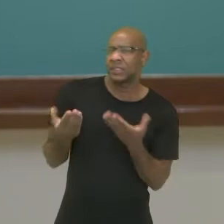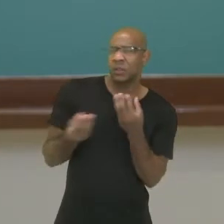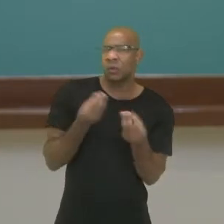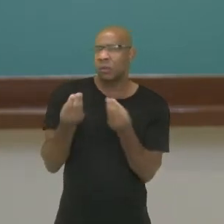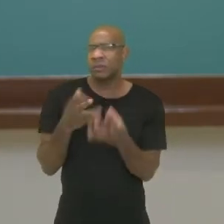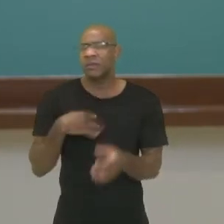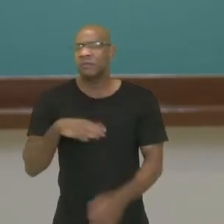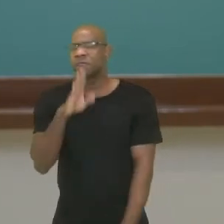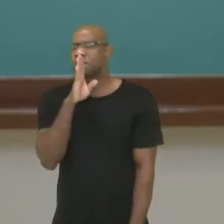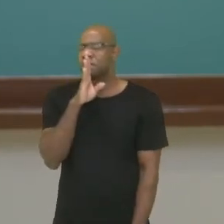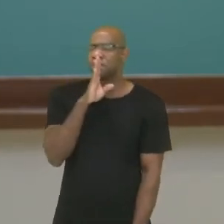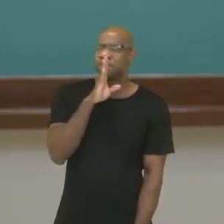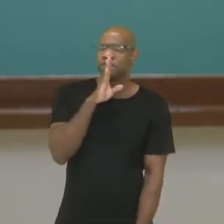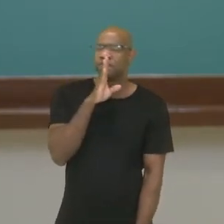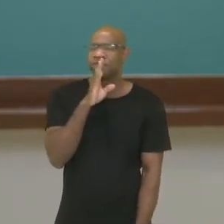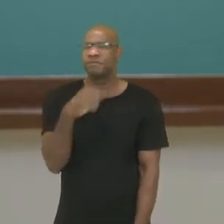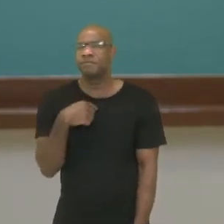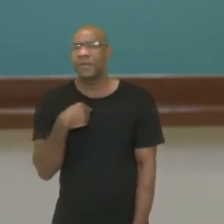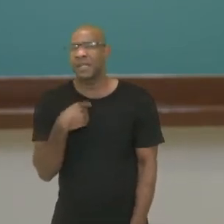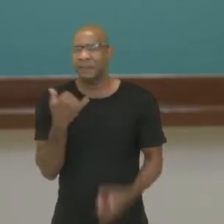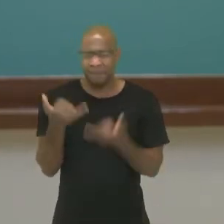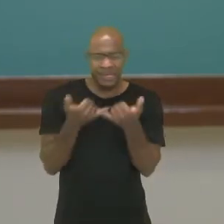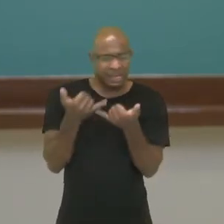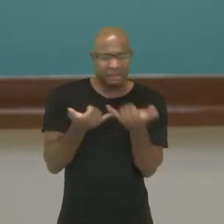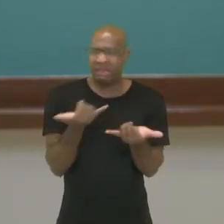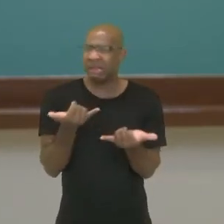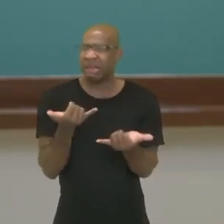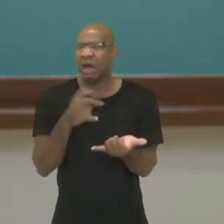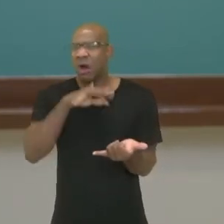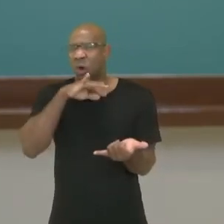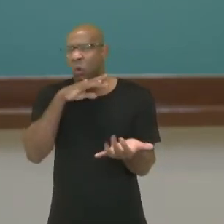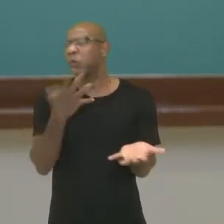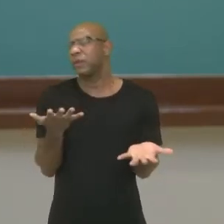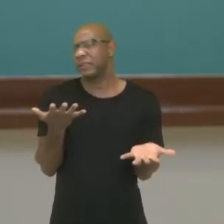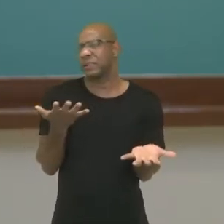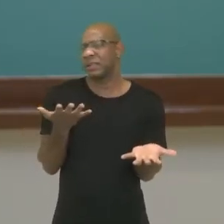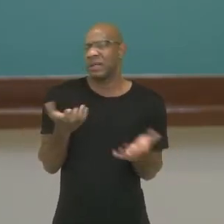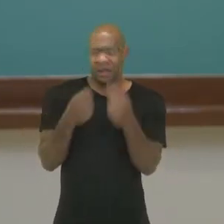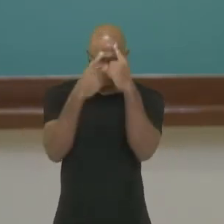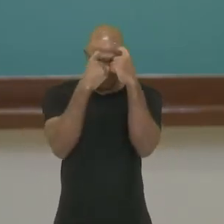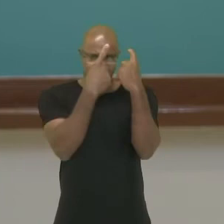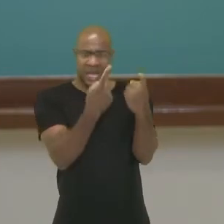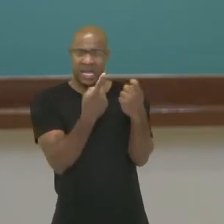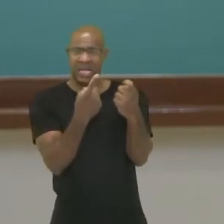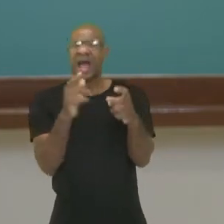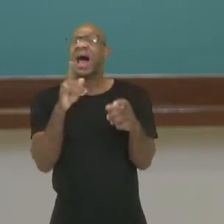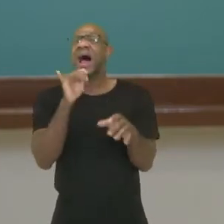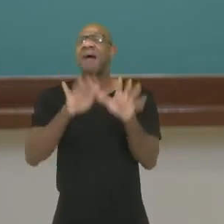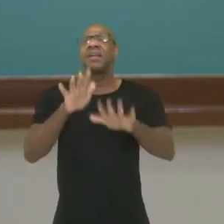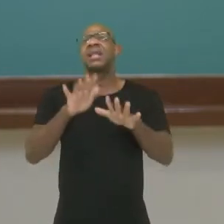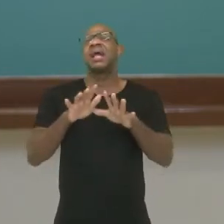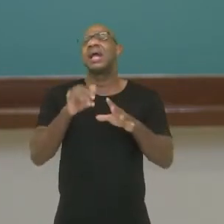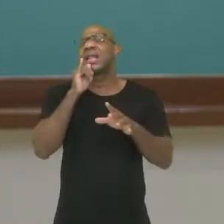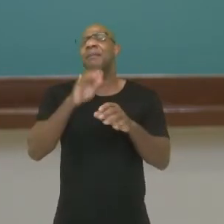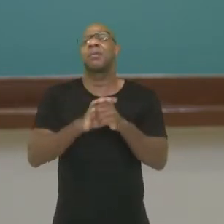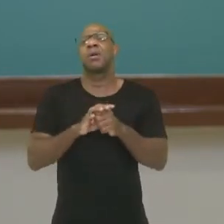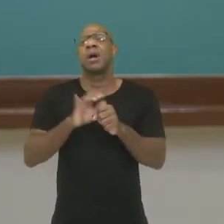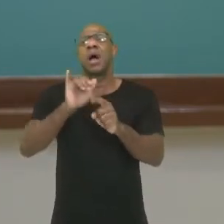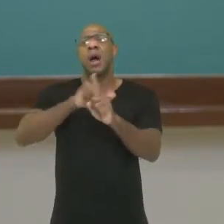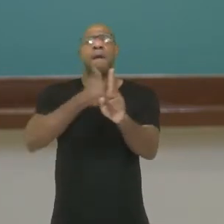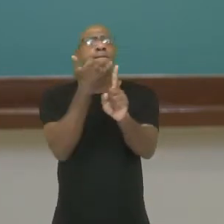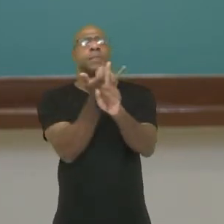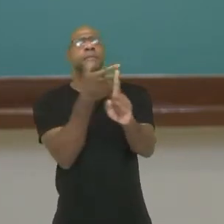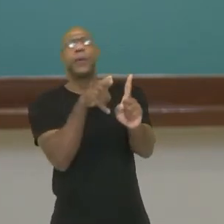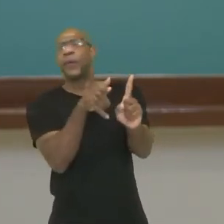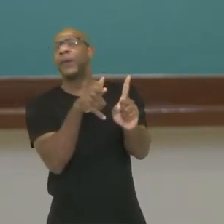será que, às vezes, aquela, entre aspas, aquela brincadeira, ela não é uma violência que você está cometendo? Um bullying, uma escola, por exemplo, uma questão